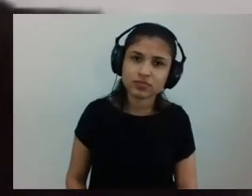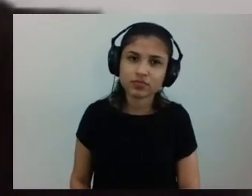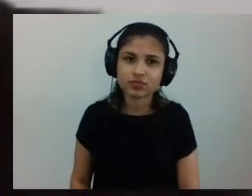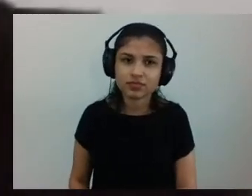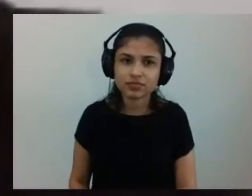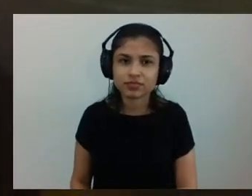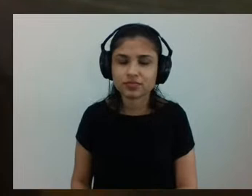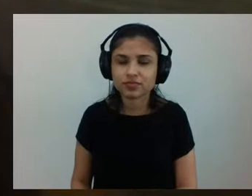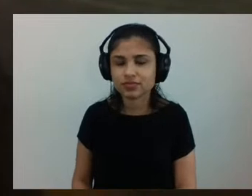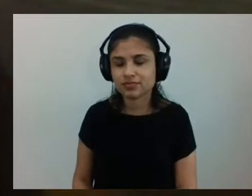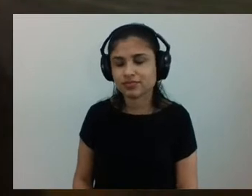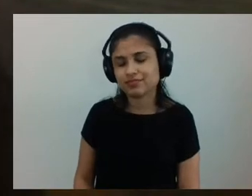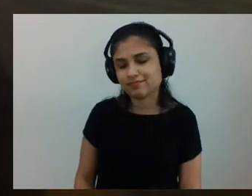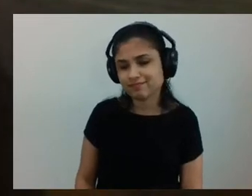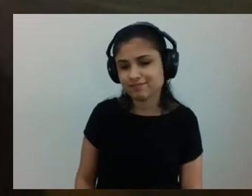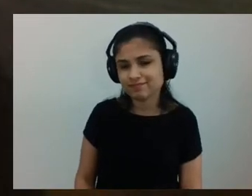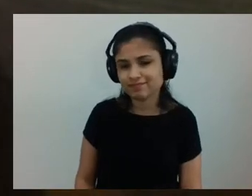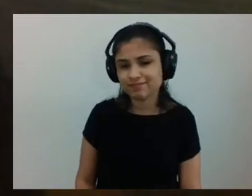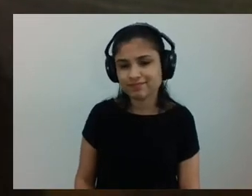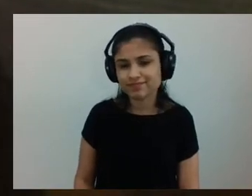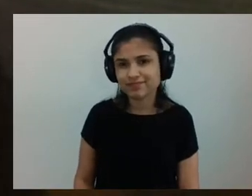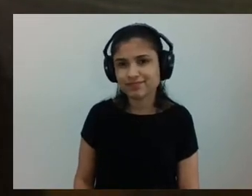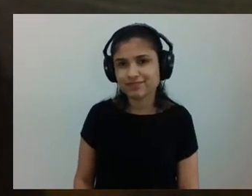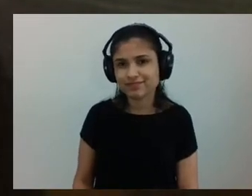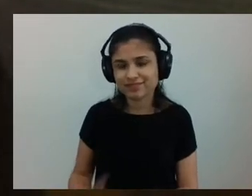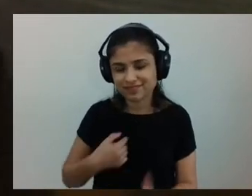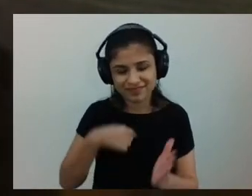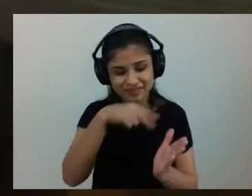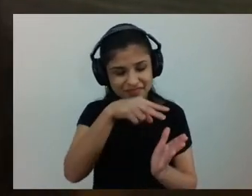Desculpa, é muita informação aqui.